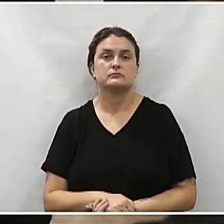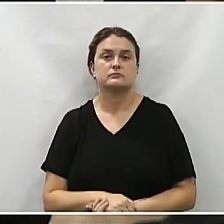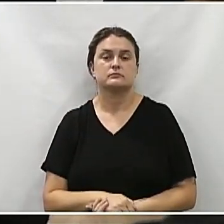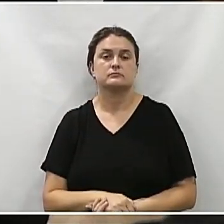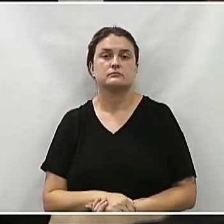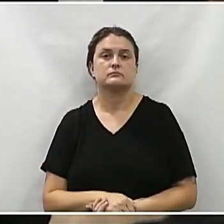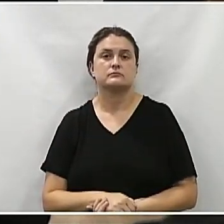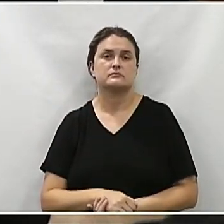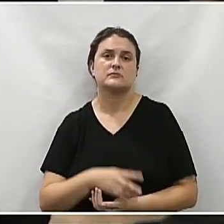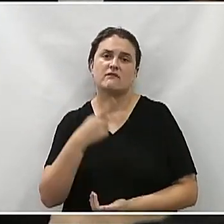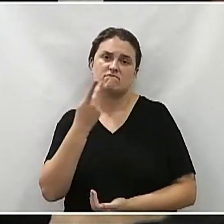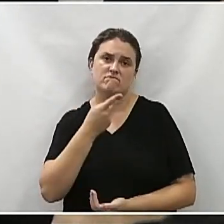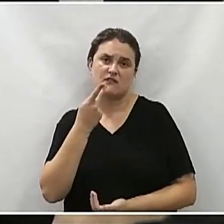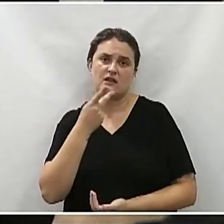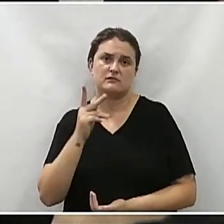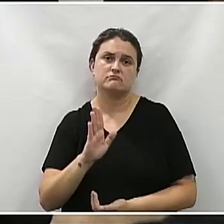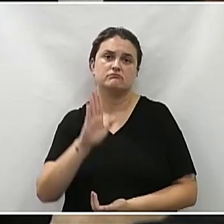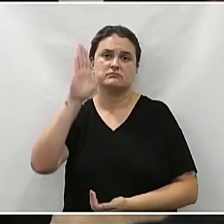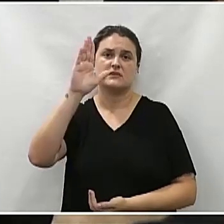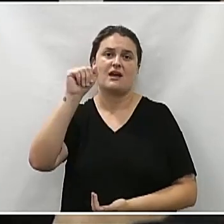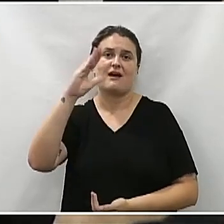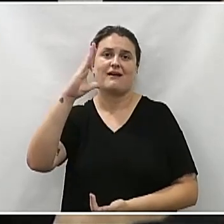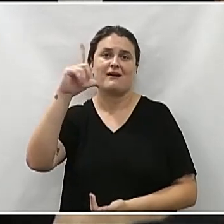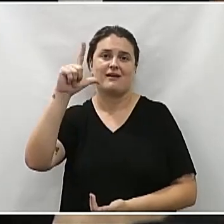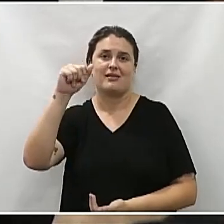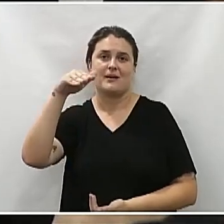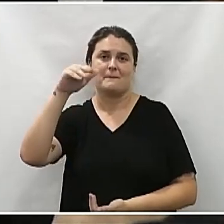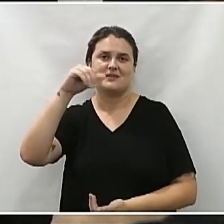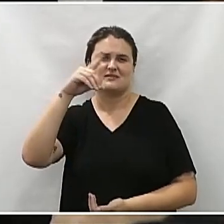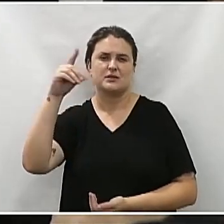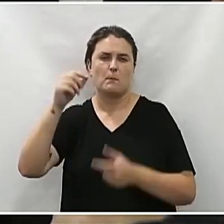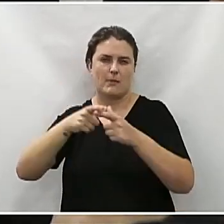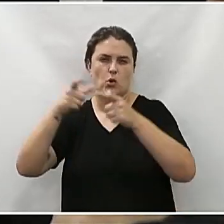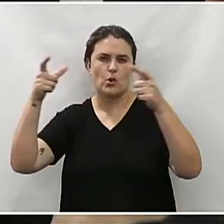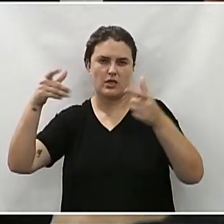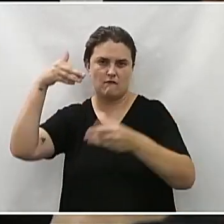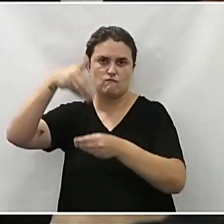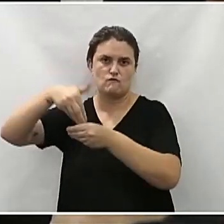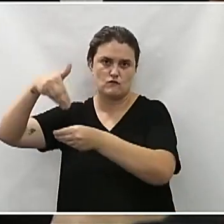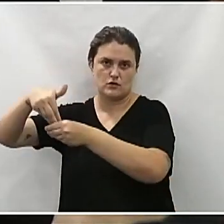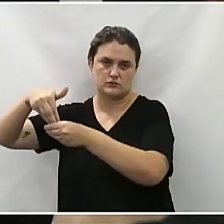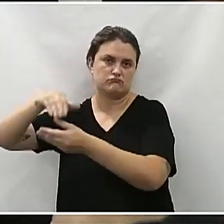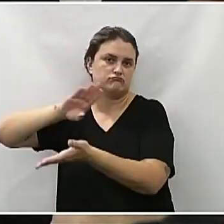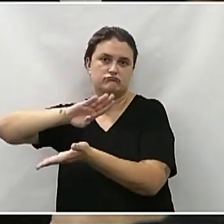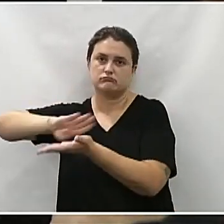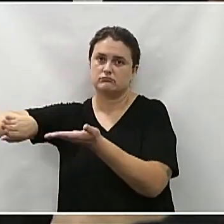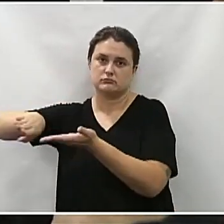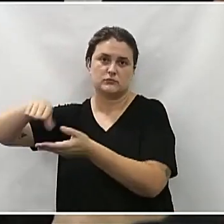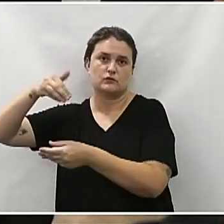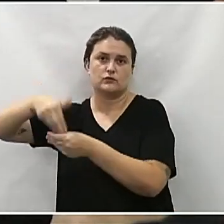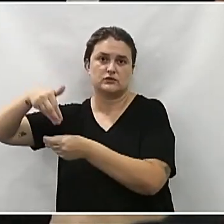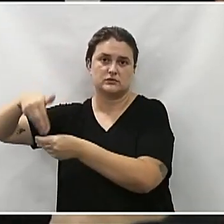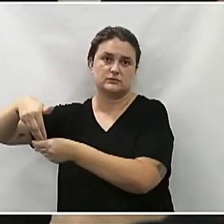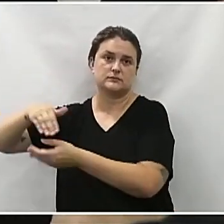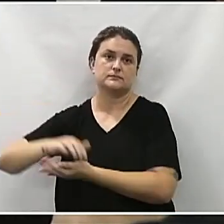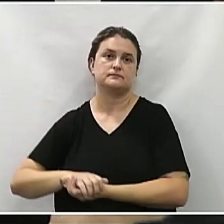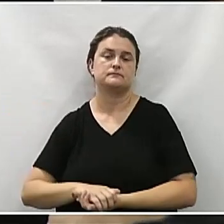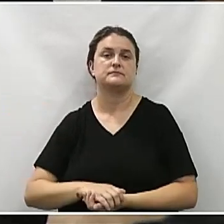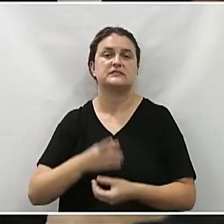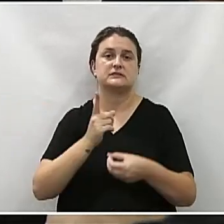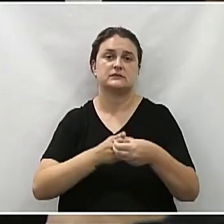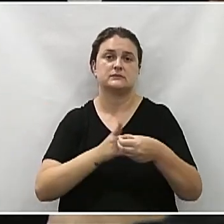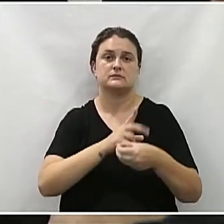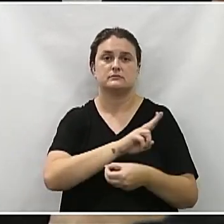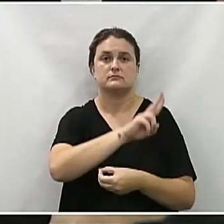fala aqui que será eleita por aclamação sendo dispensado a votação O União da